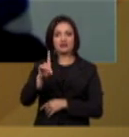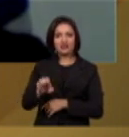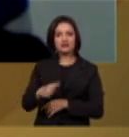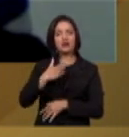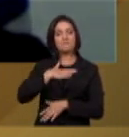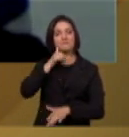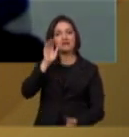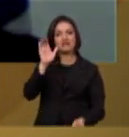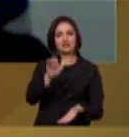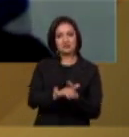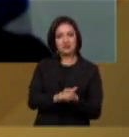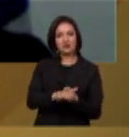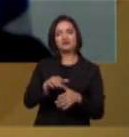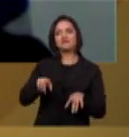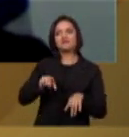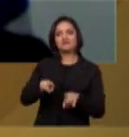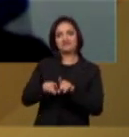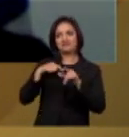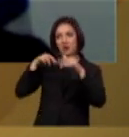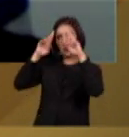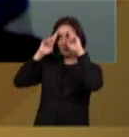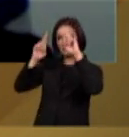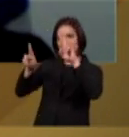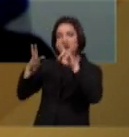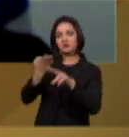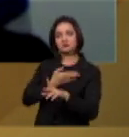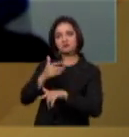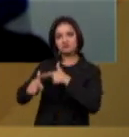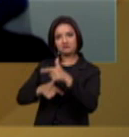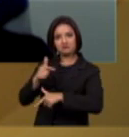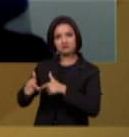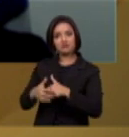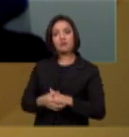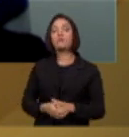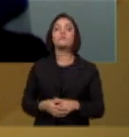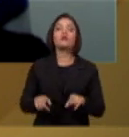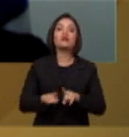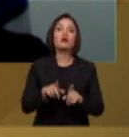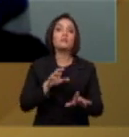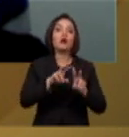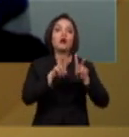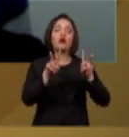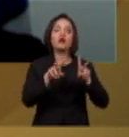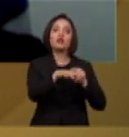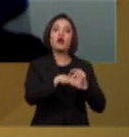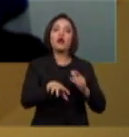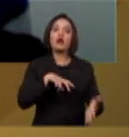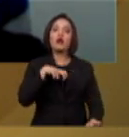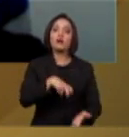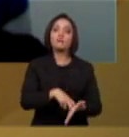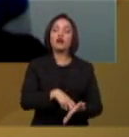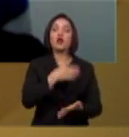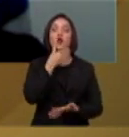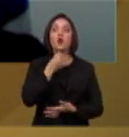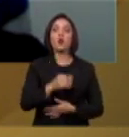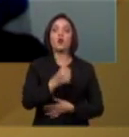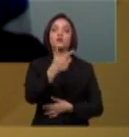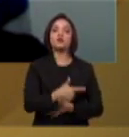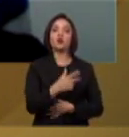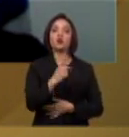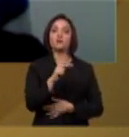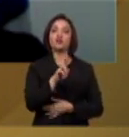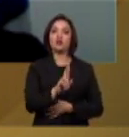e respeitada colega. Na função penal, destaco a atuação do nosso vice-PGR, Dr. Humberto Jacques,